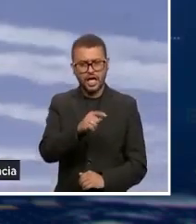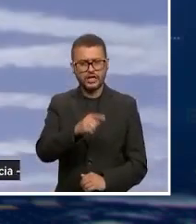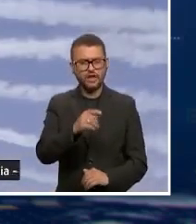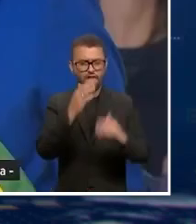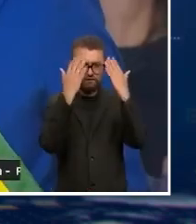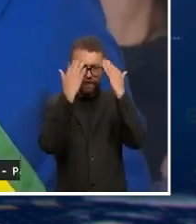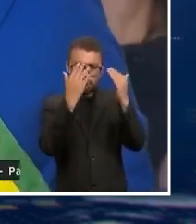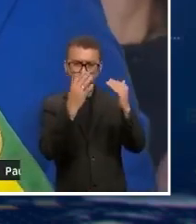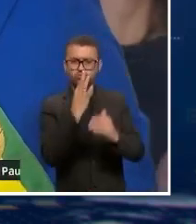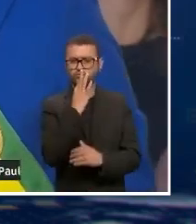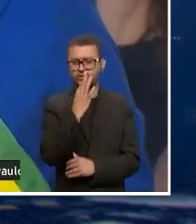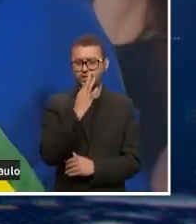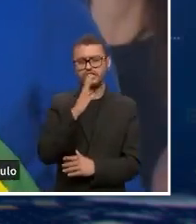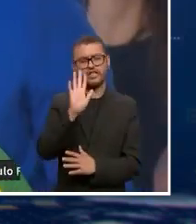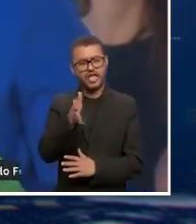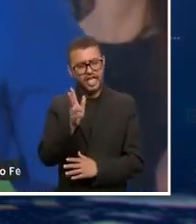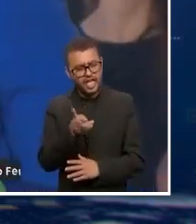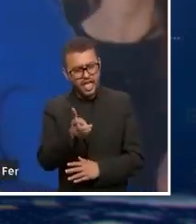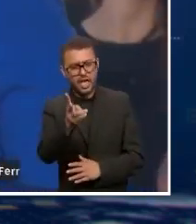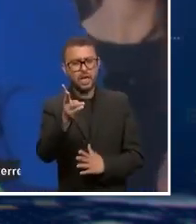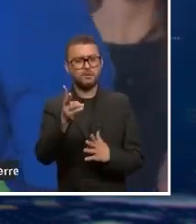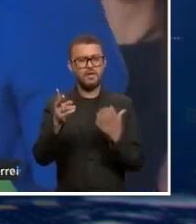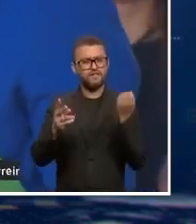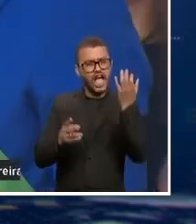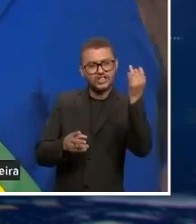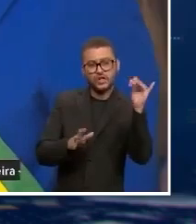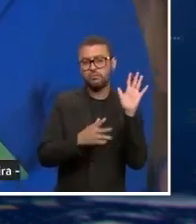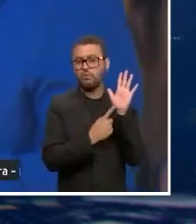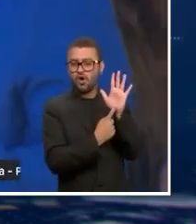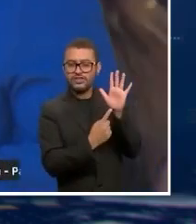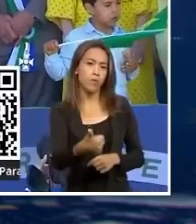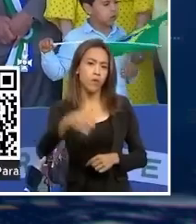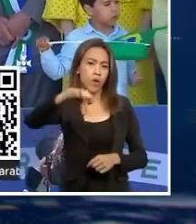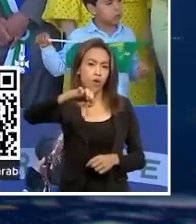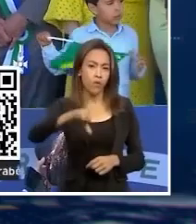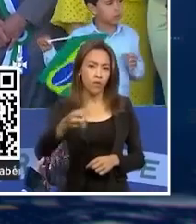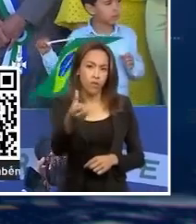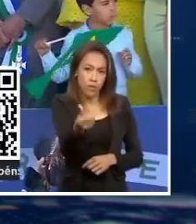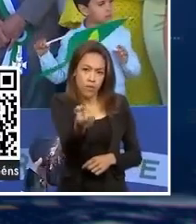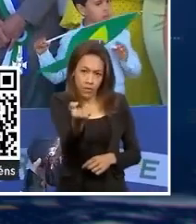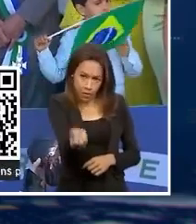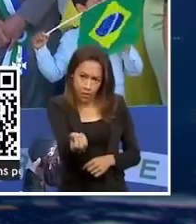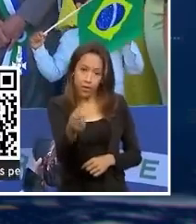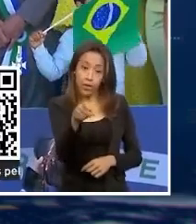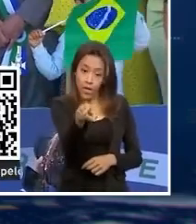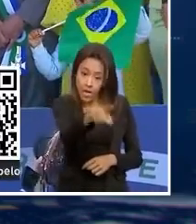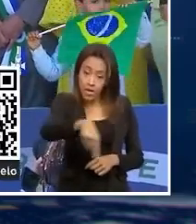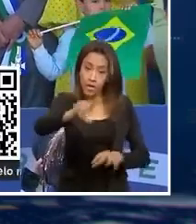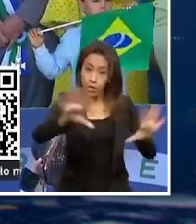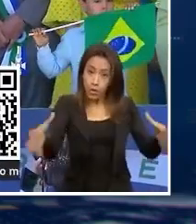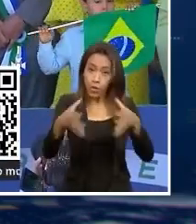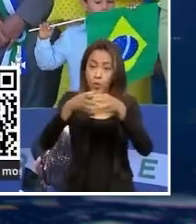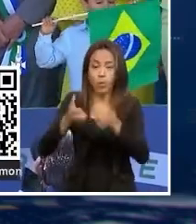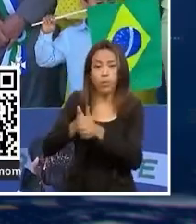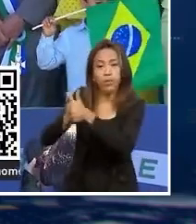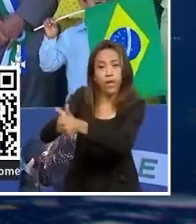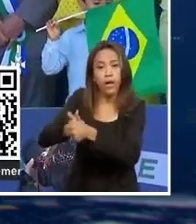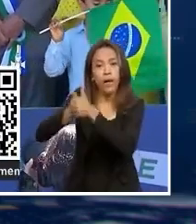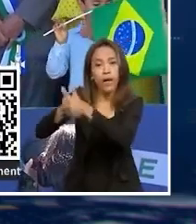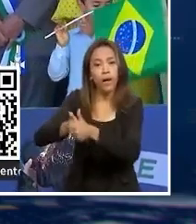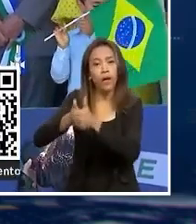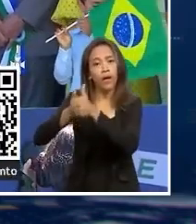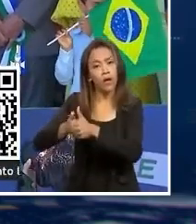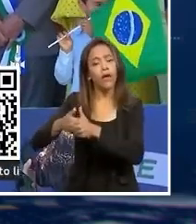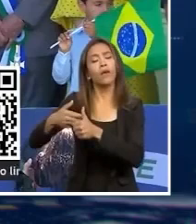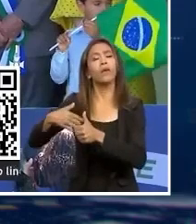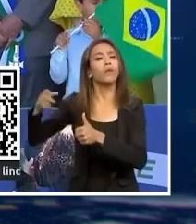com 60% de aprovação. Vocês têm que entender isso. O Tupã tem que entender isso. As pessoas têm que entender isso. Não, eu só não consigo, né,